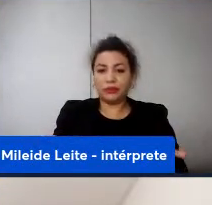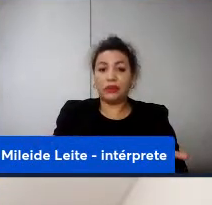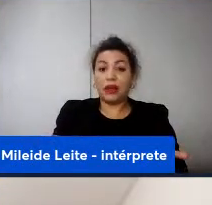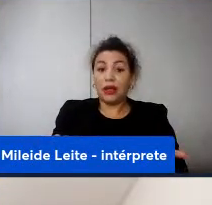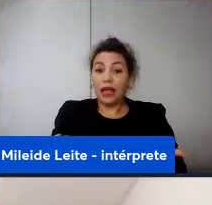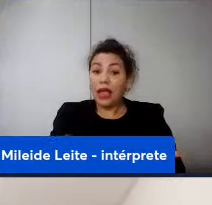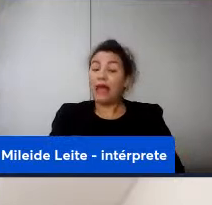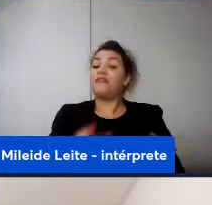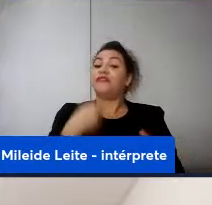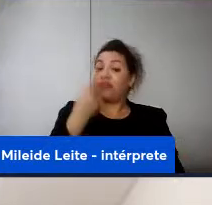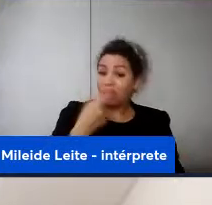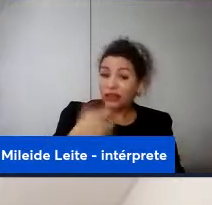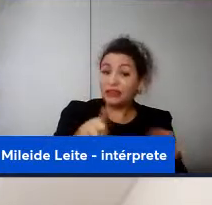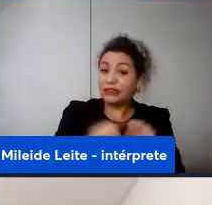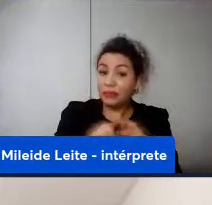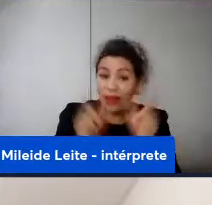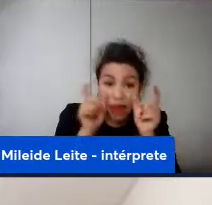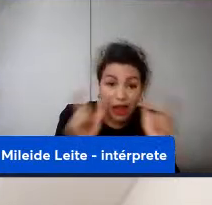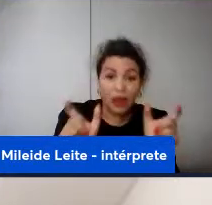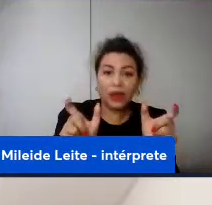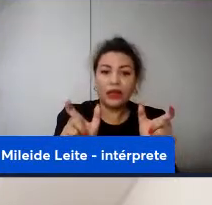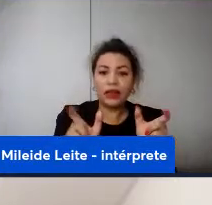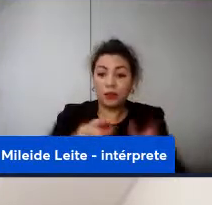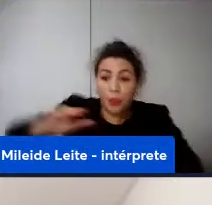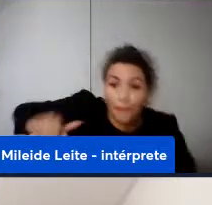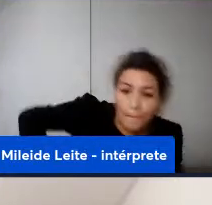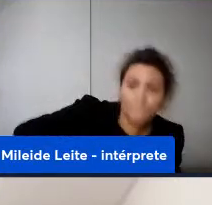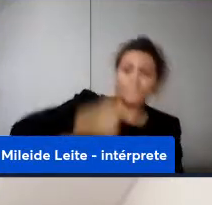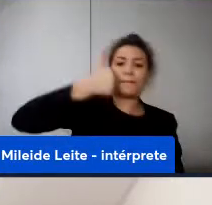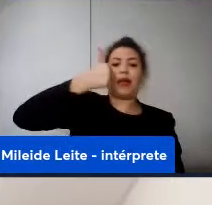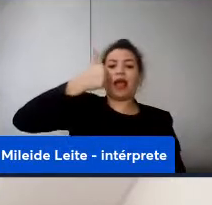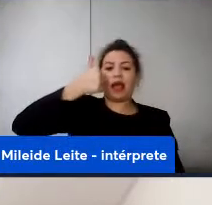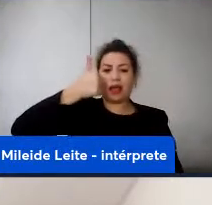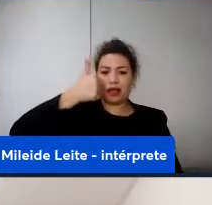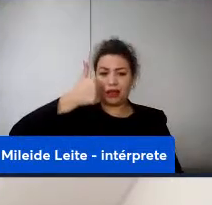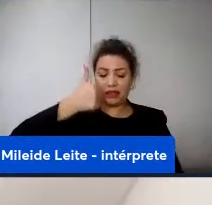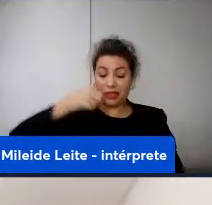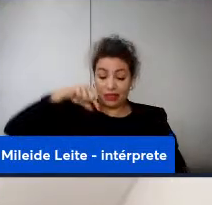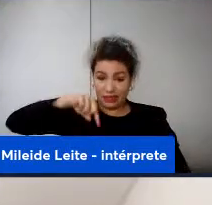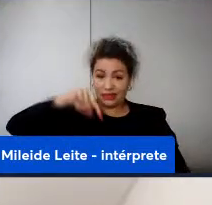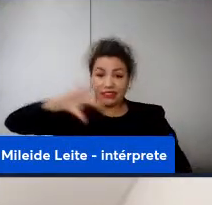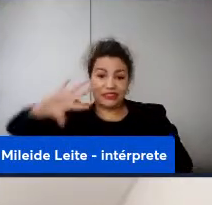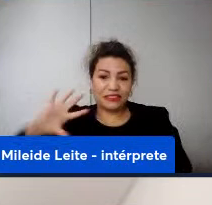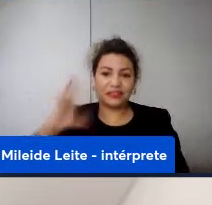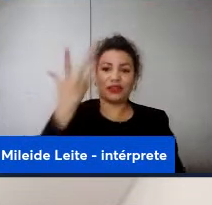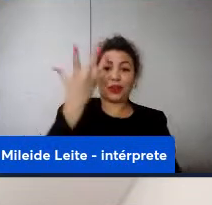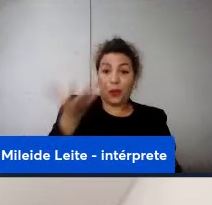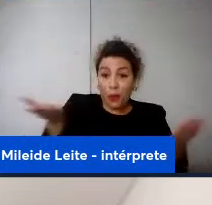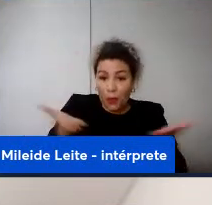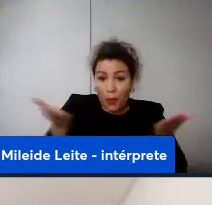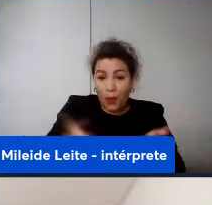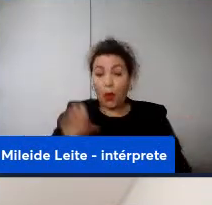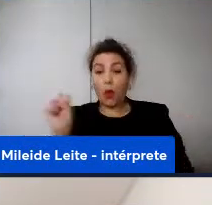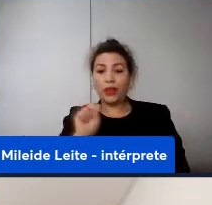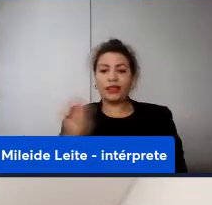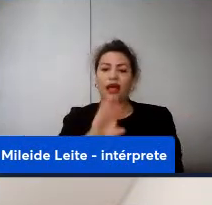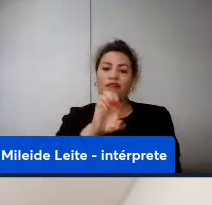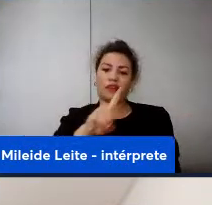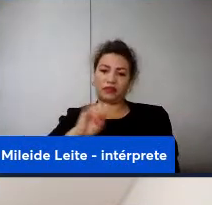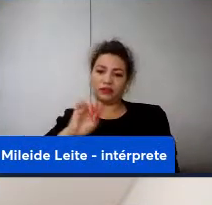chamo a atenção a todos do pioneirismo deste evento que hoje está na 8ª edição